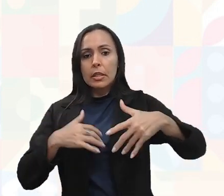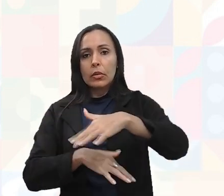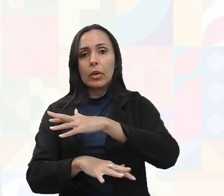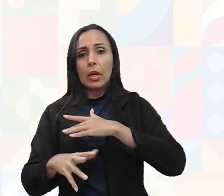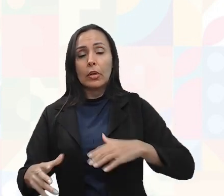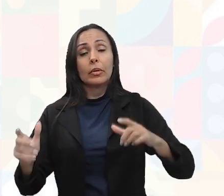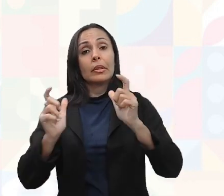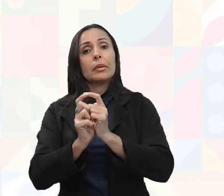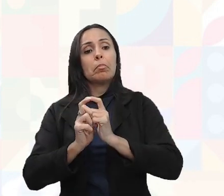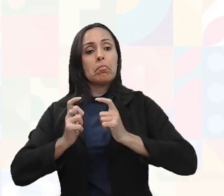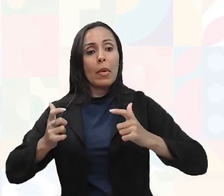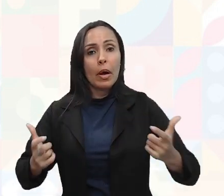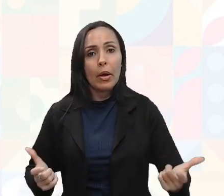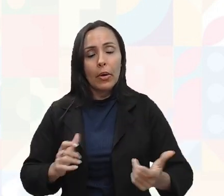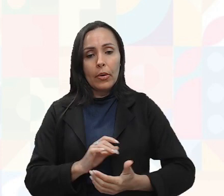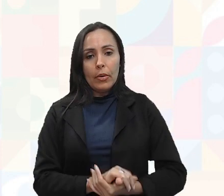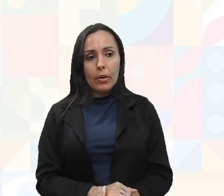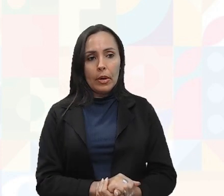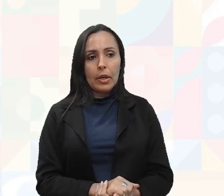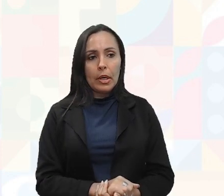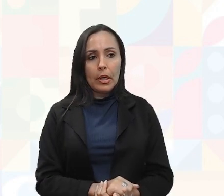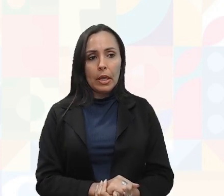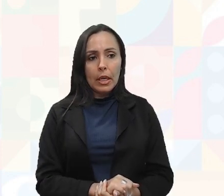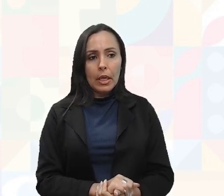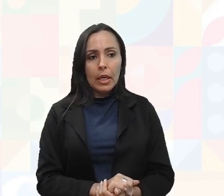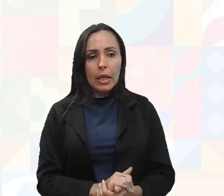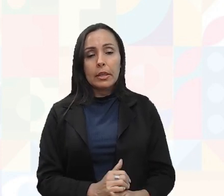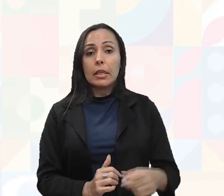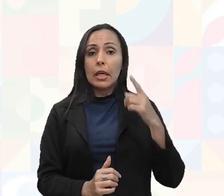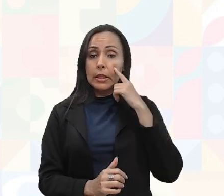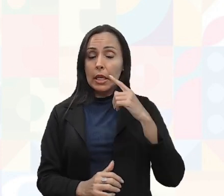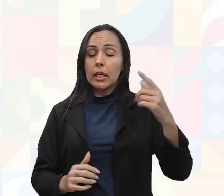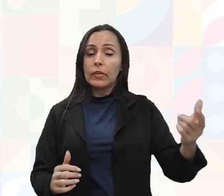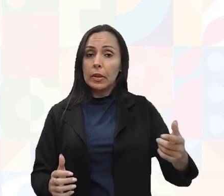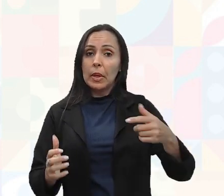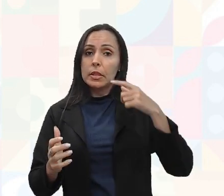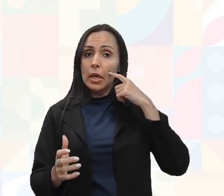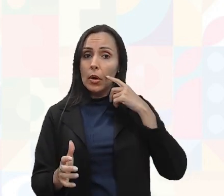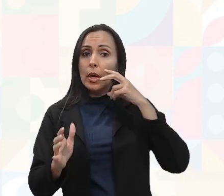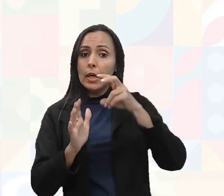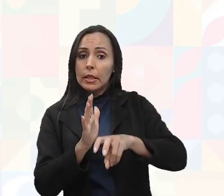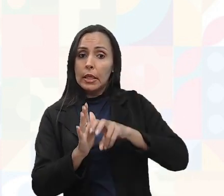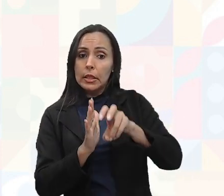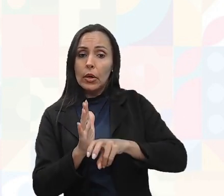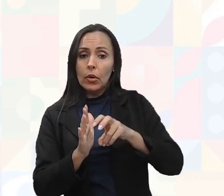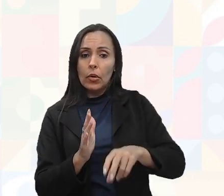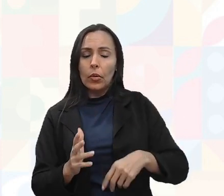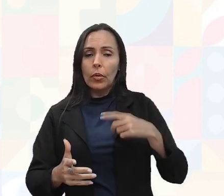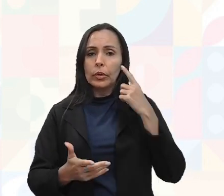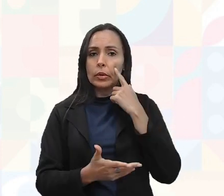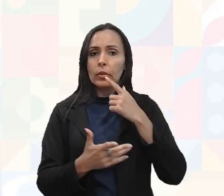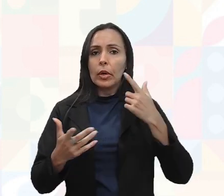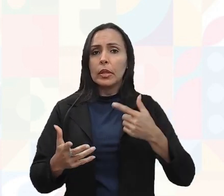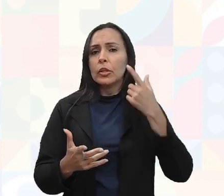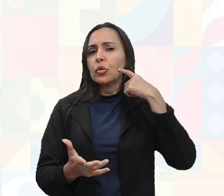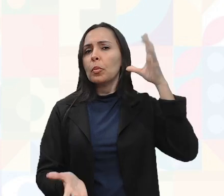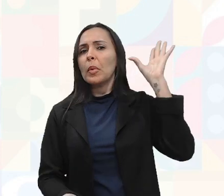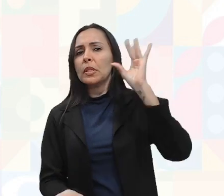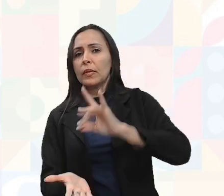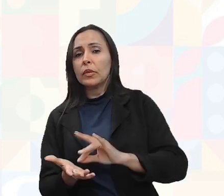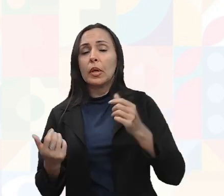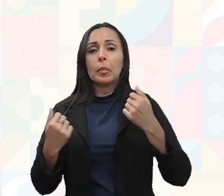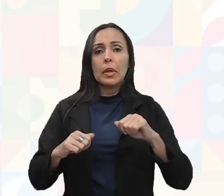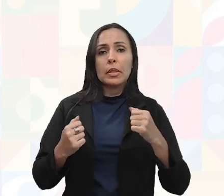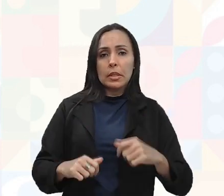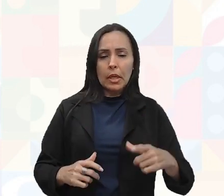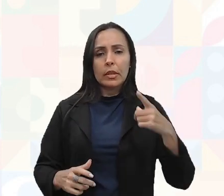maior, né? Então, será que aqui vai passar uma cadeira de roda? Quais são aí as especificidades que a gente precisa ter